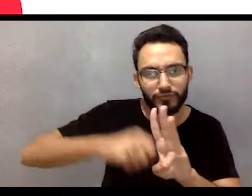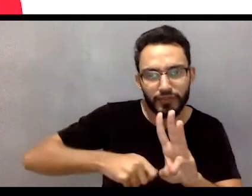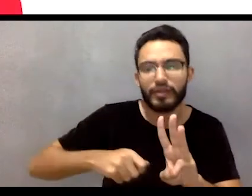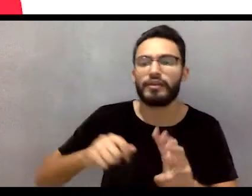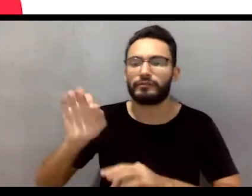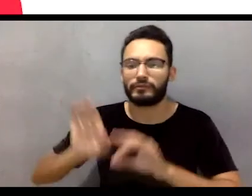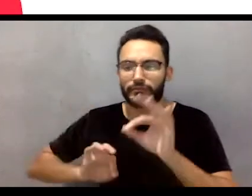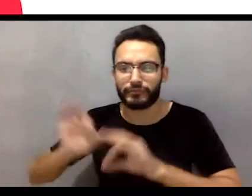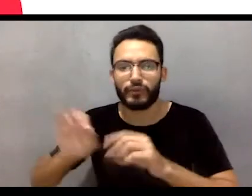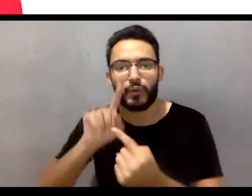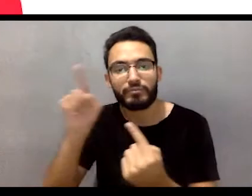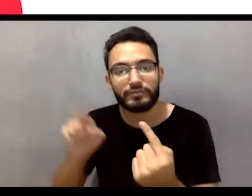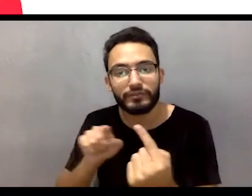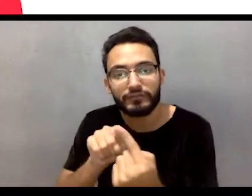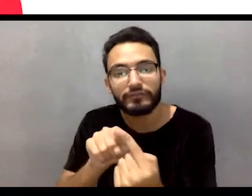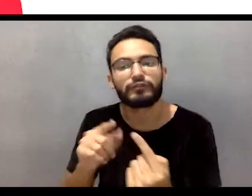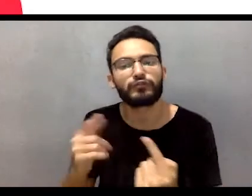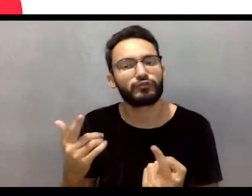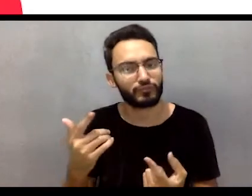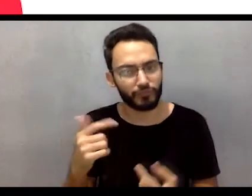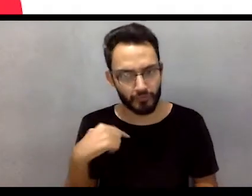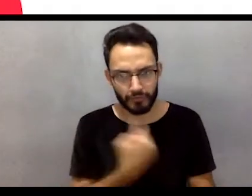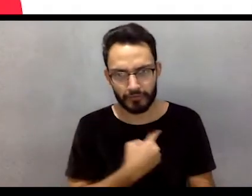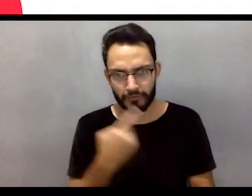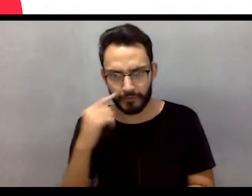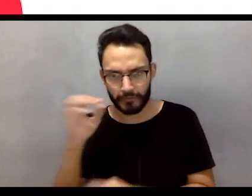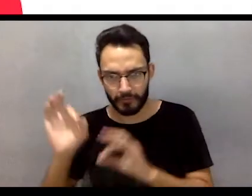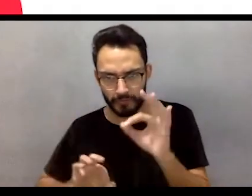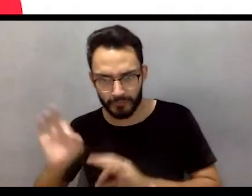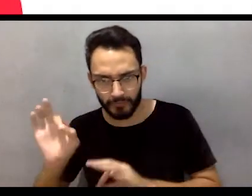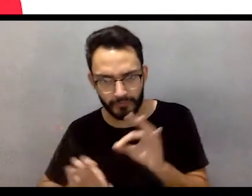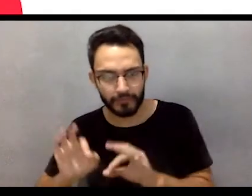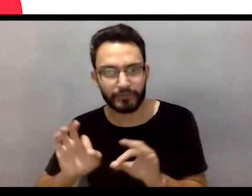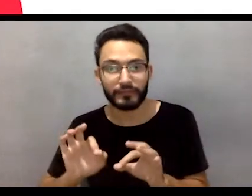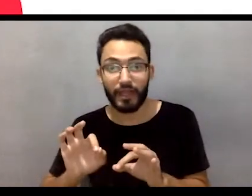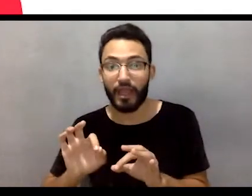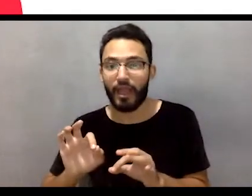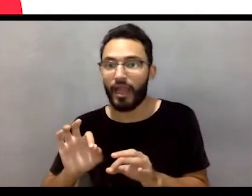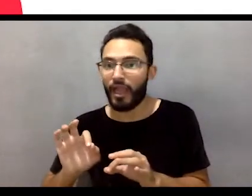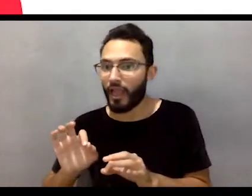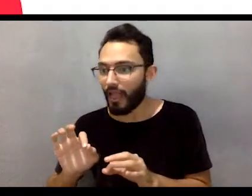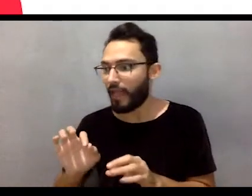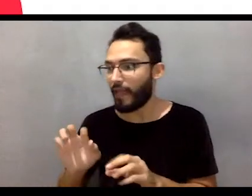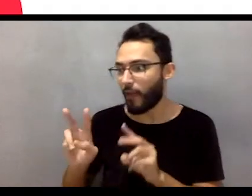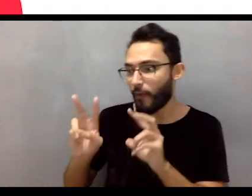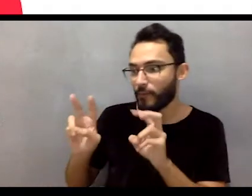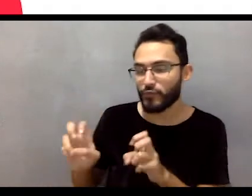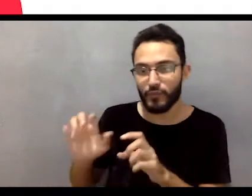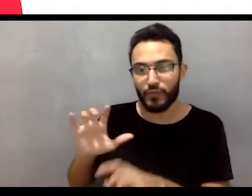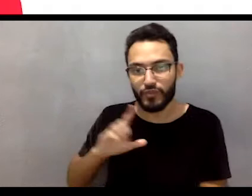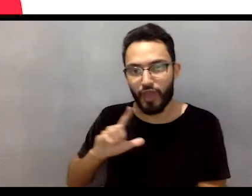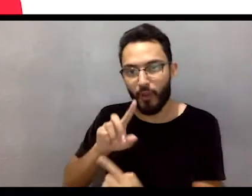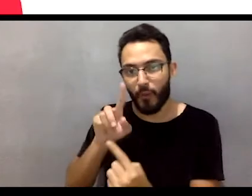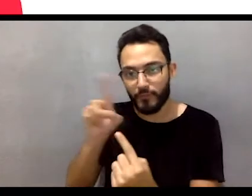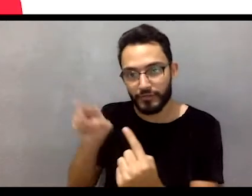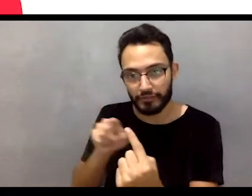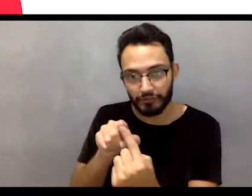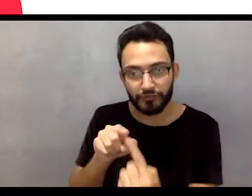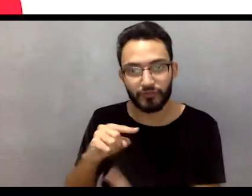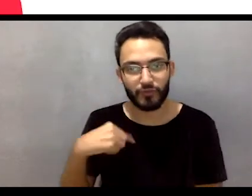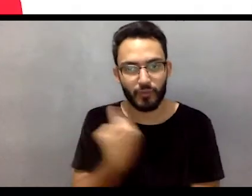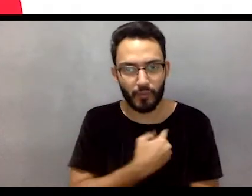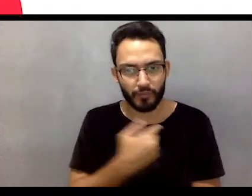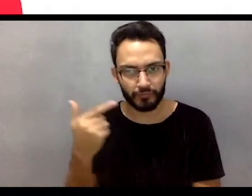define esses objetivos e esses resultados-chave desses objetivos, porque a gente